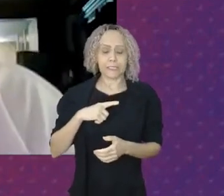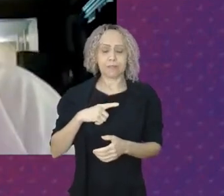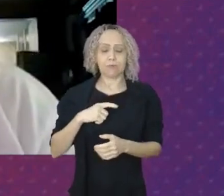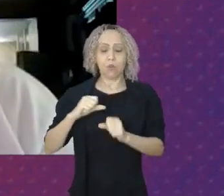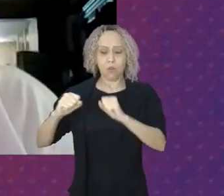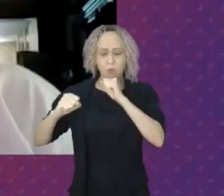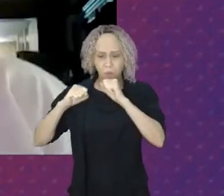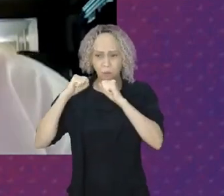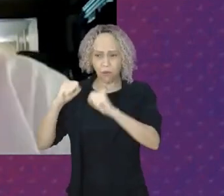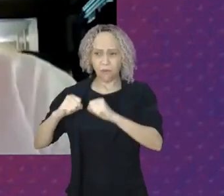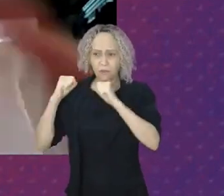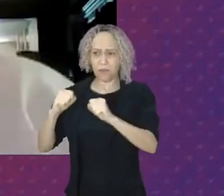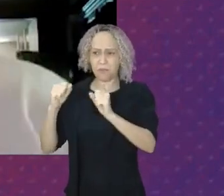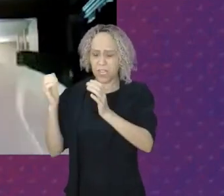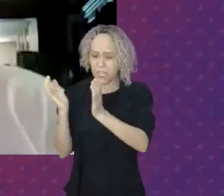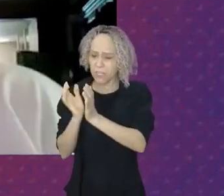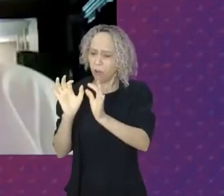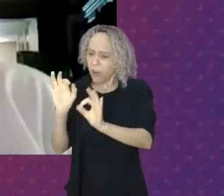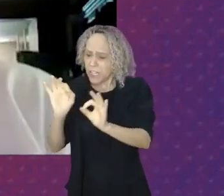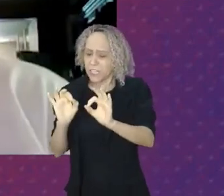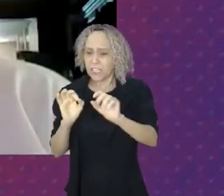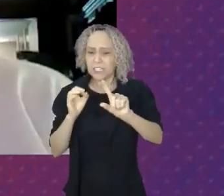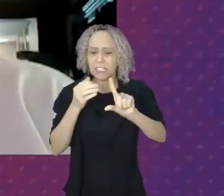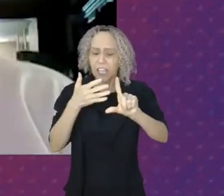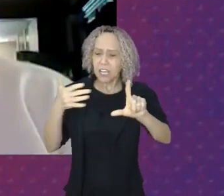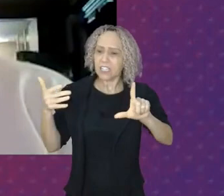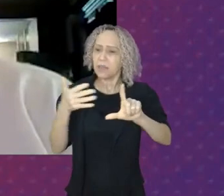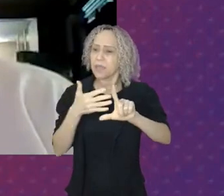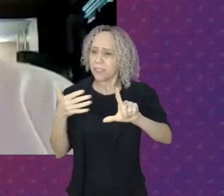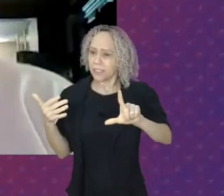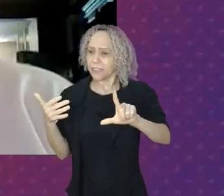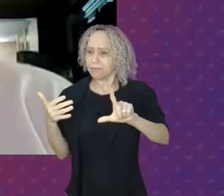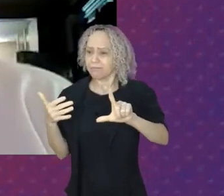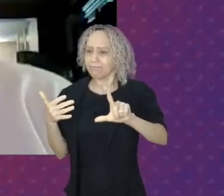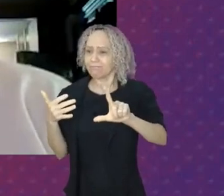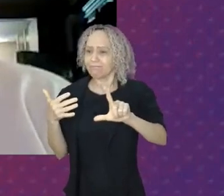organizados LGBTs, onde nasce